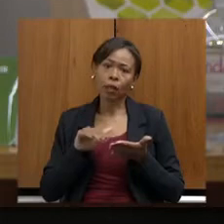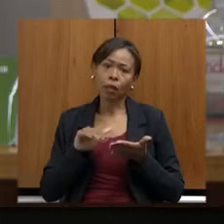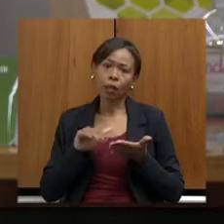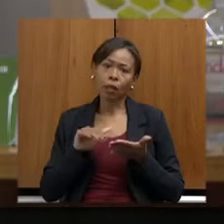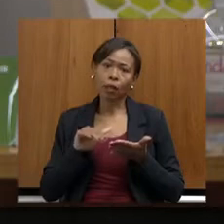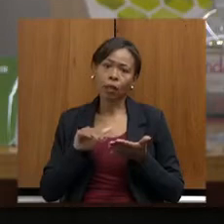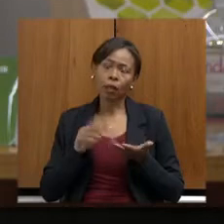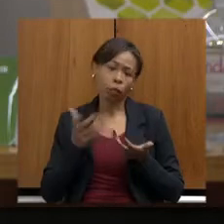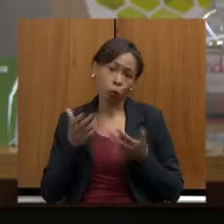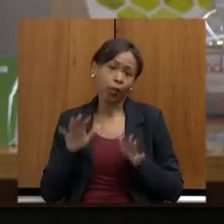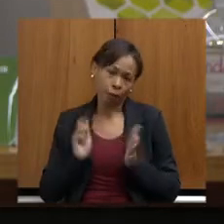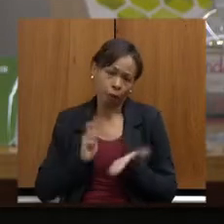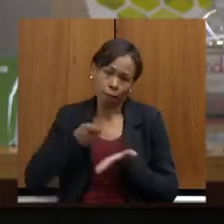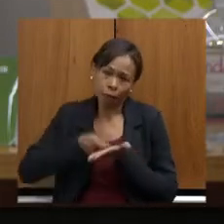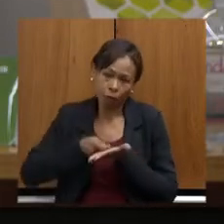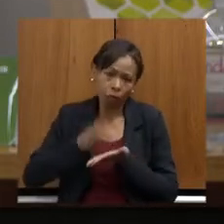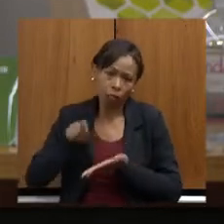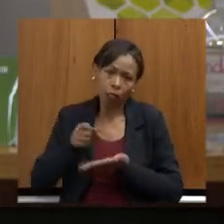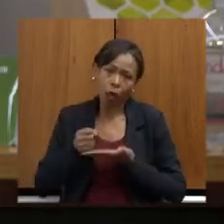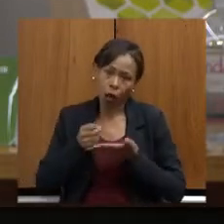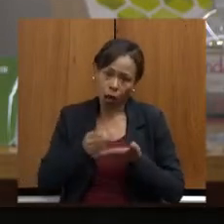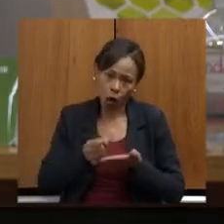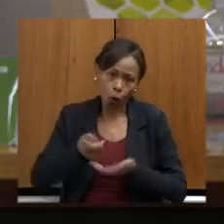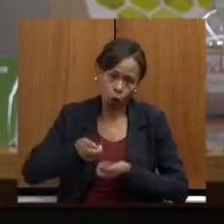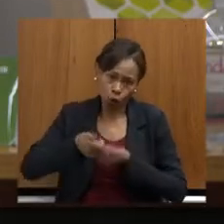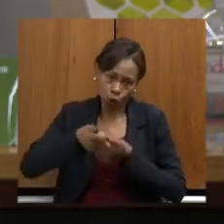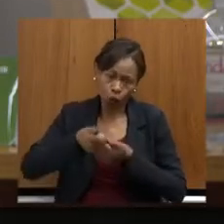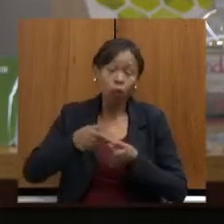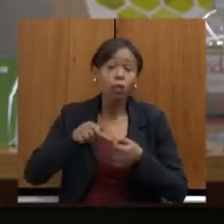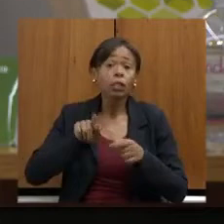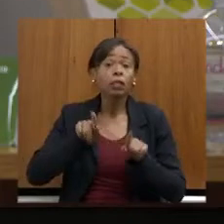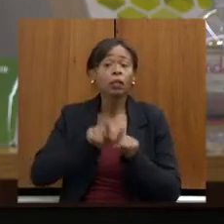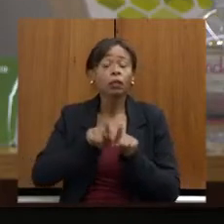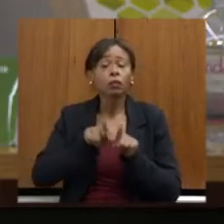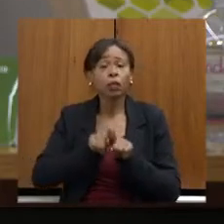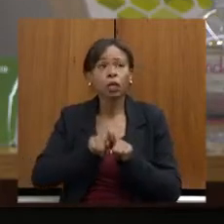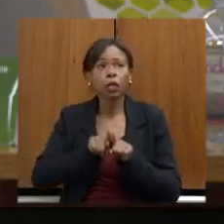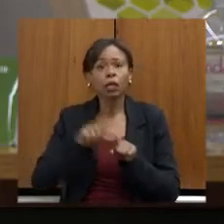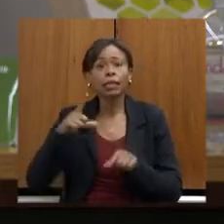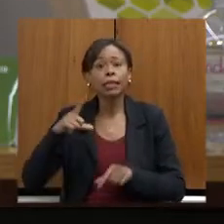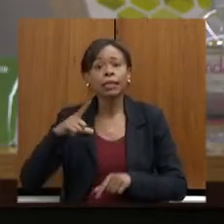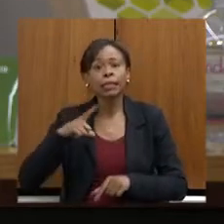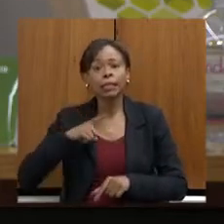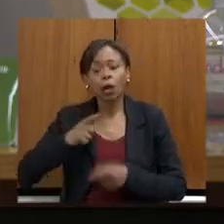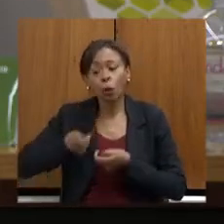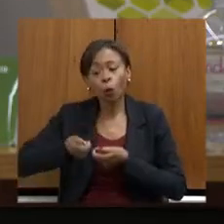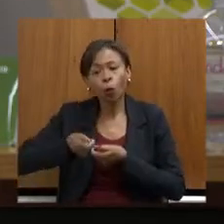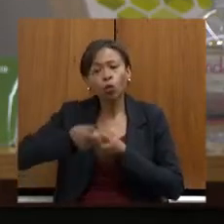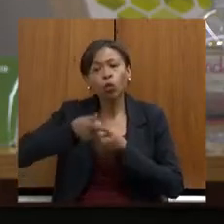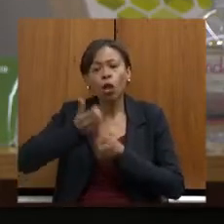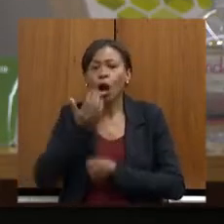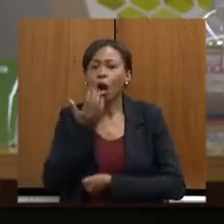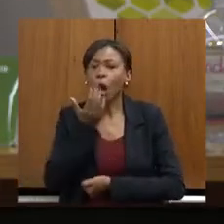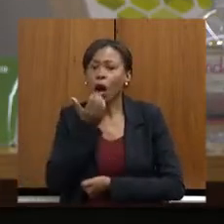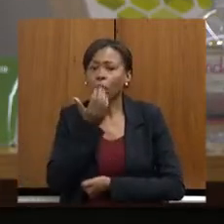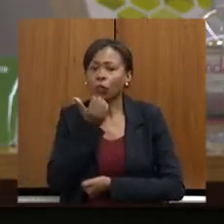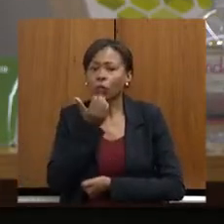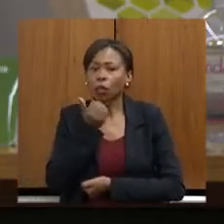auxílio-alimentação dos nossos funcionários servidores que